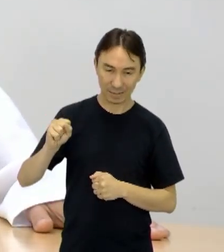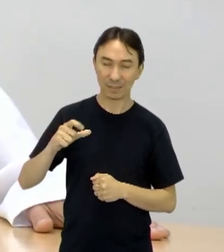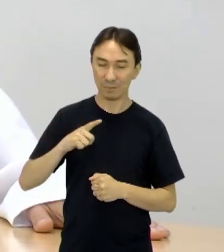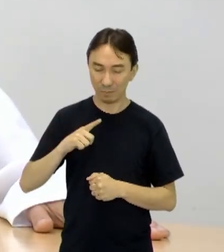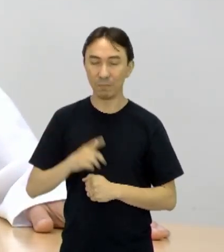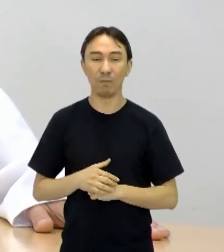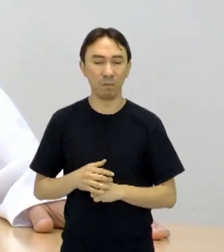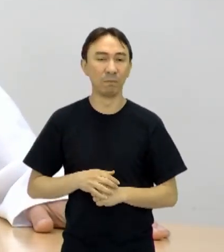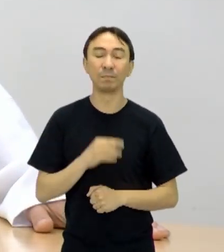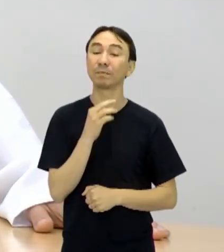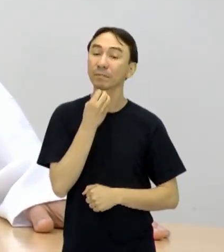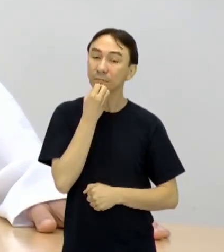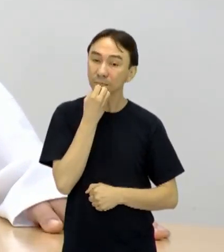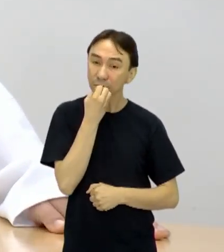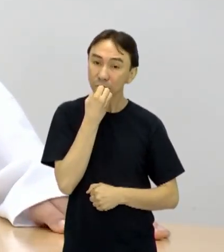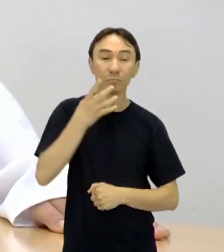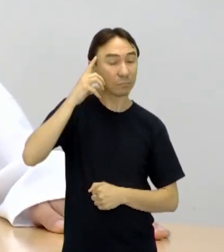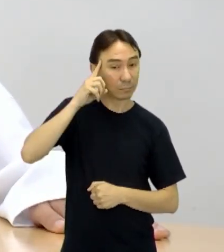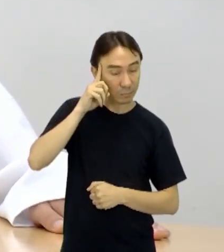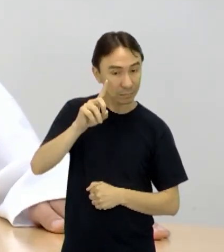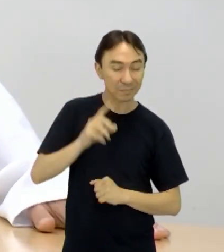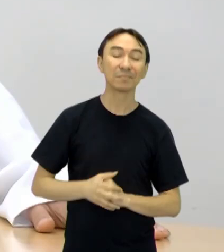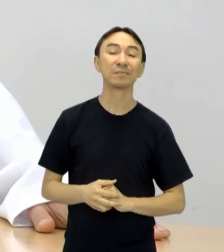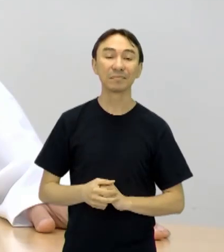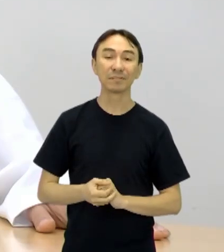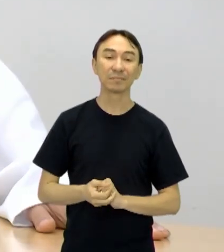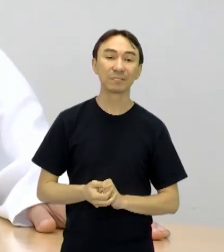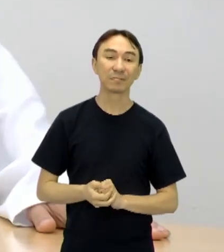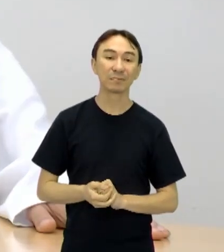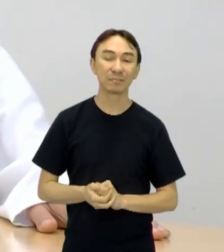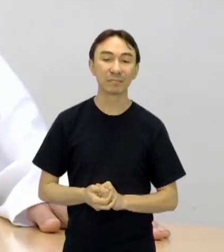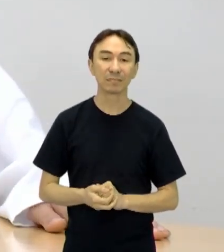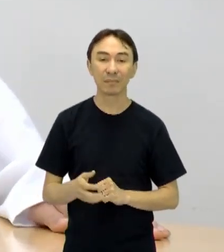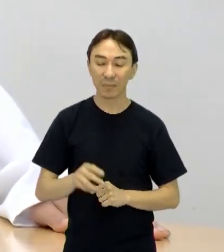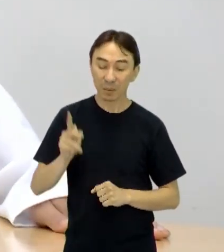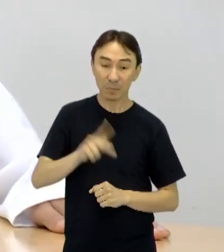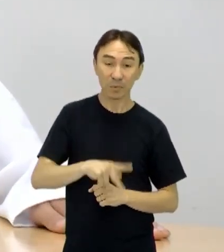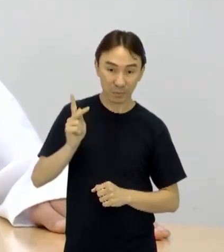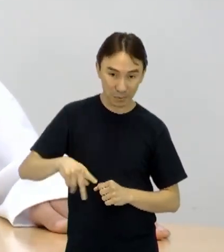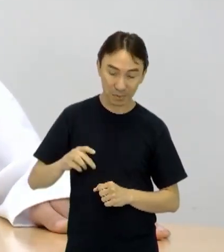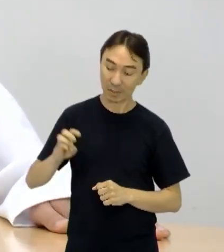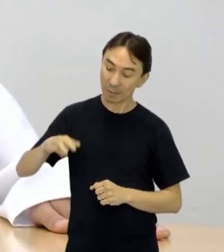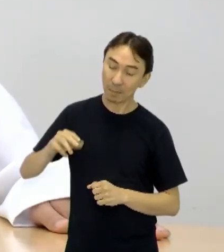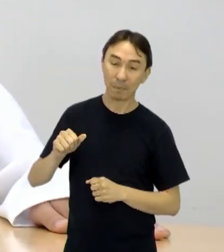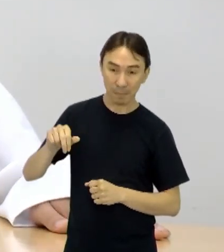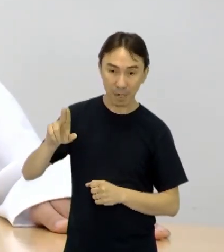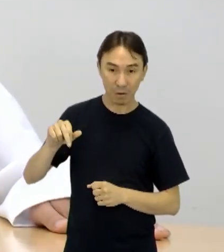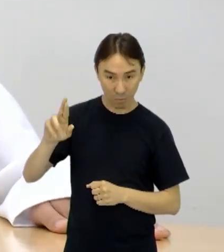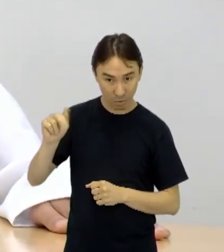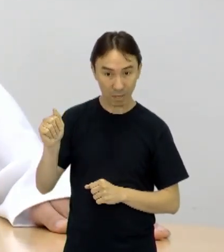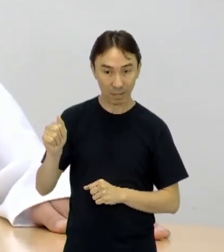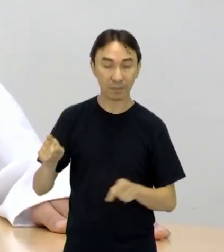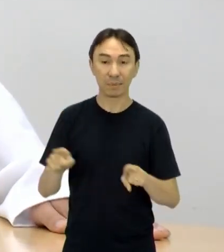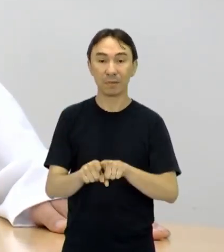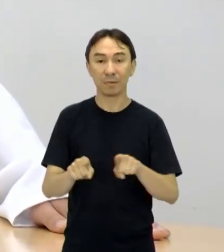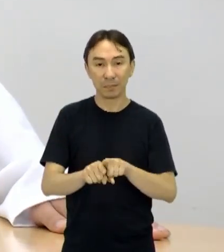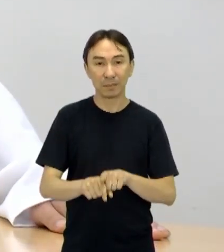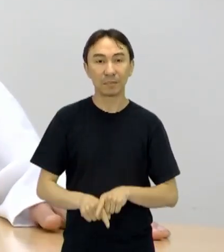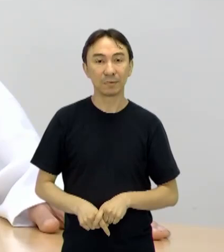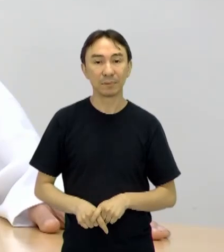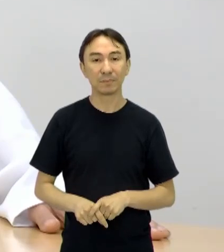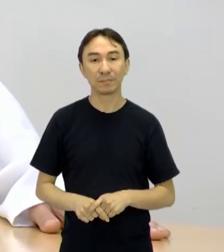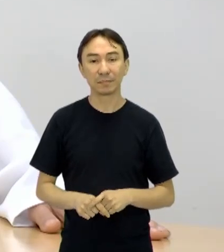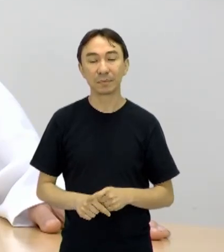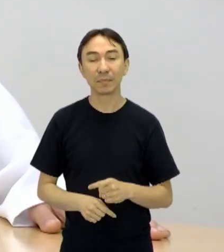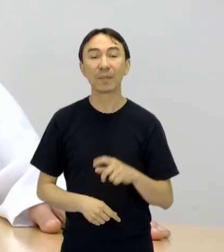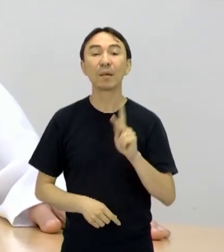dia aqui, obrigado. Professora Maura Lúcia também. A professora